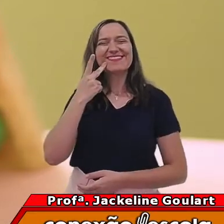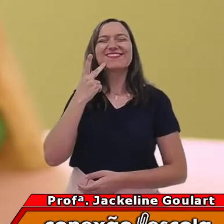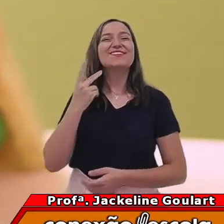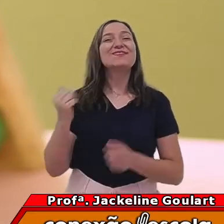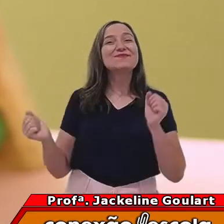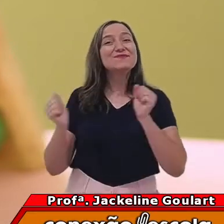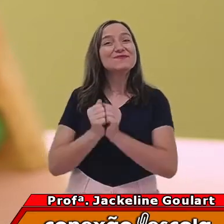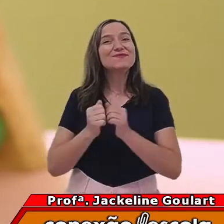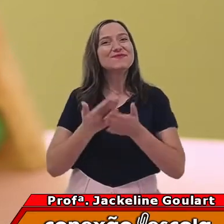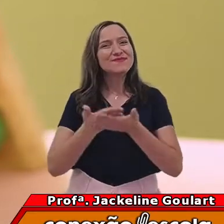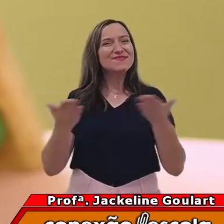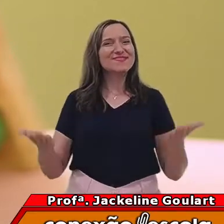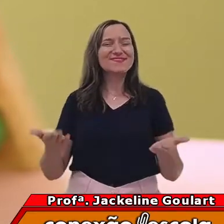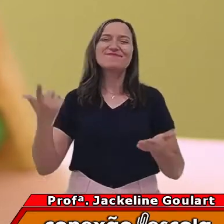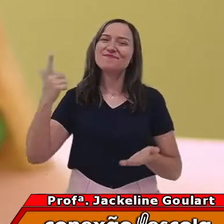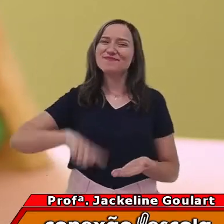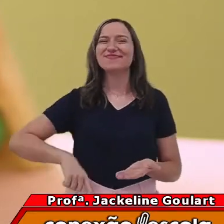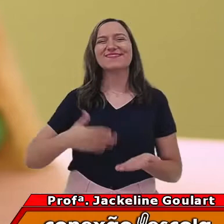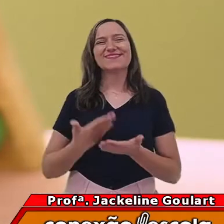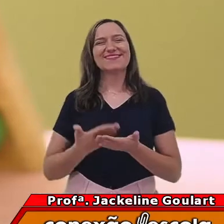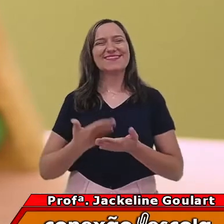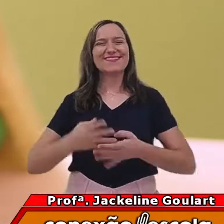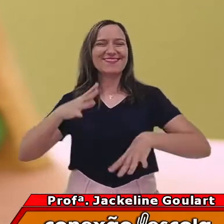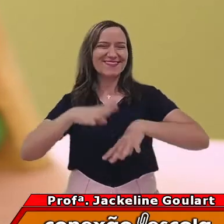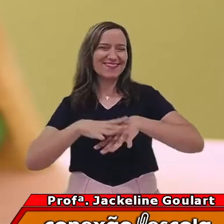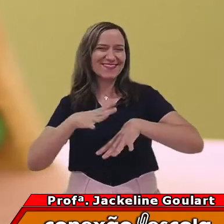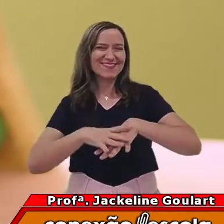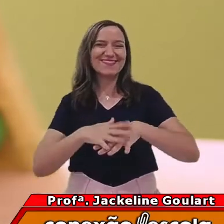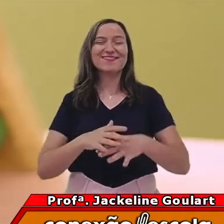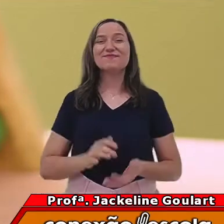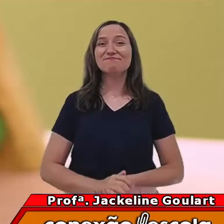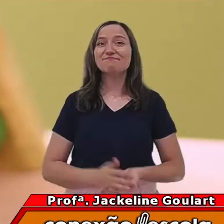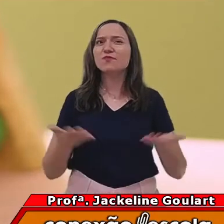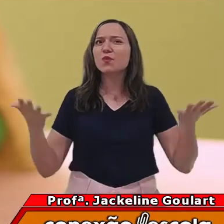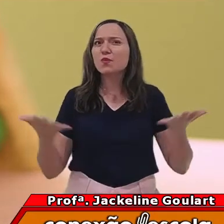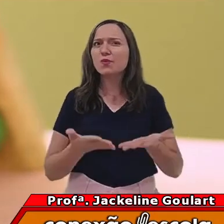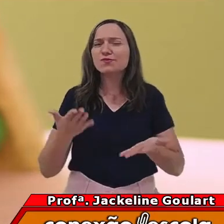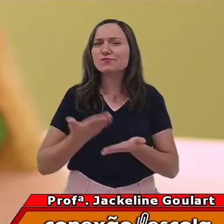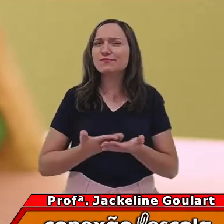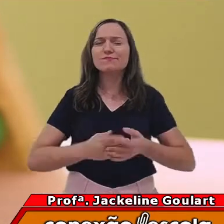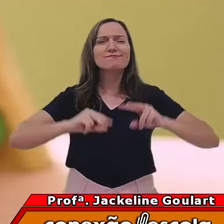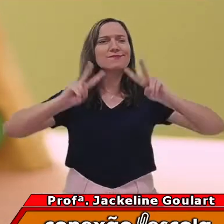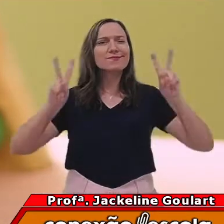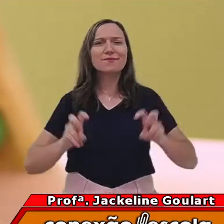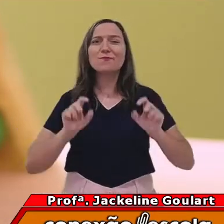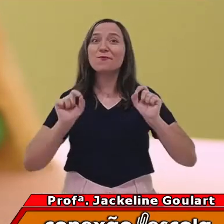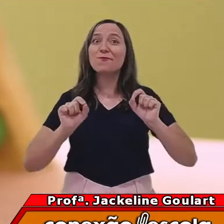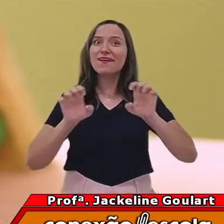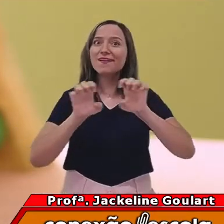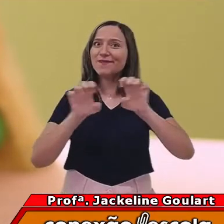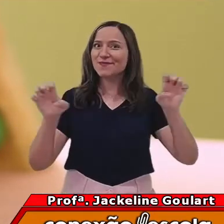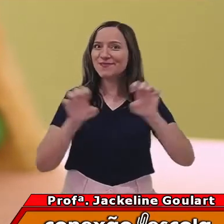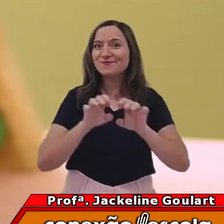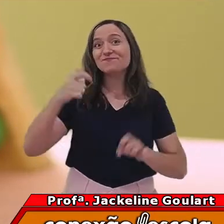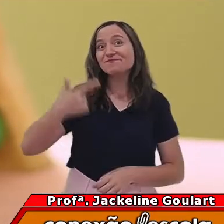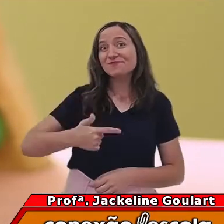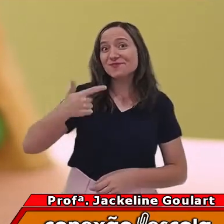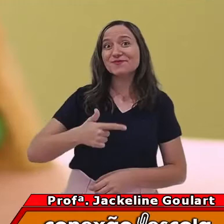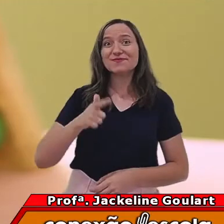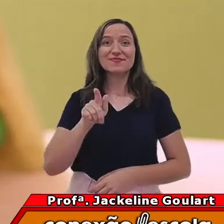com vocês um mais uma aula de matemática Nesta aula de hoje com tema de equações do